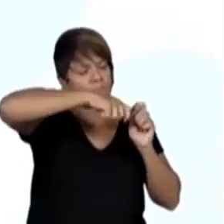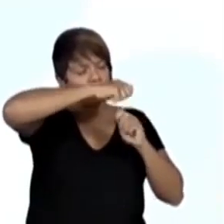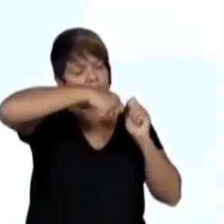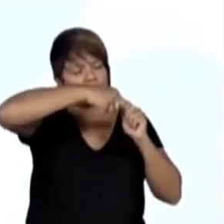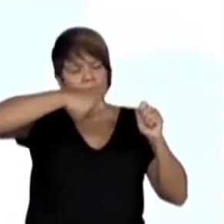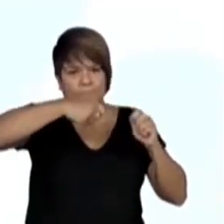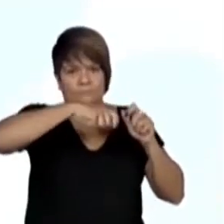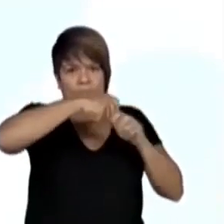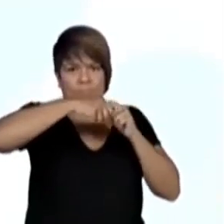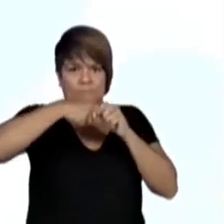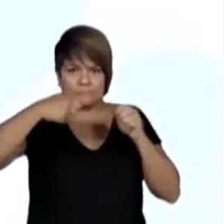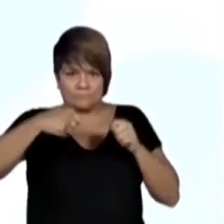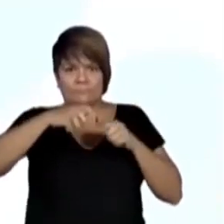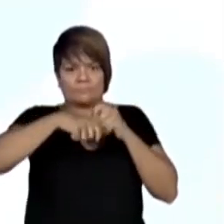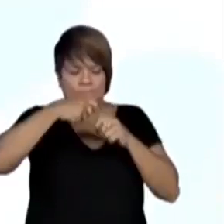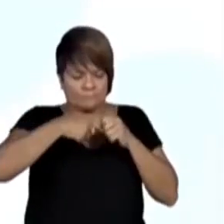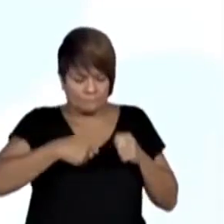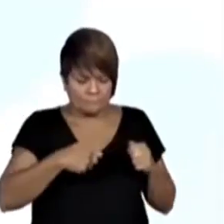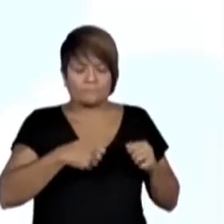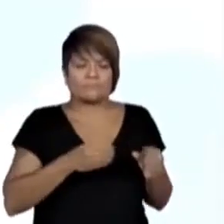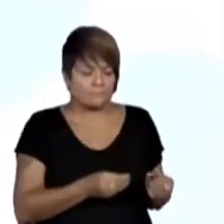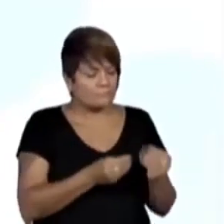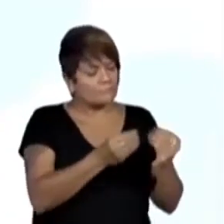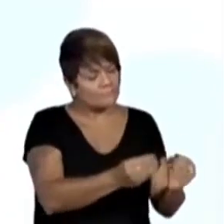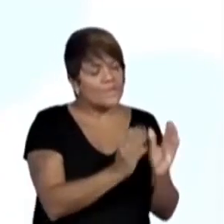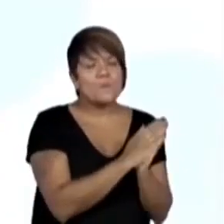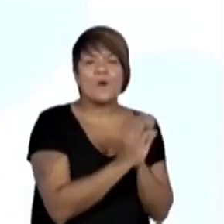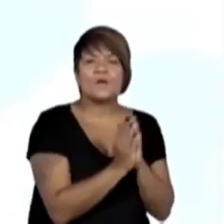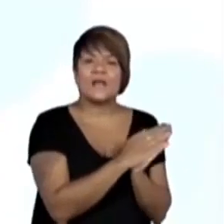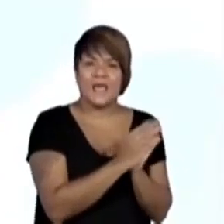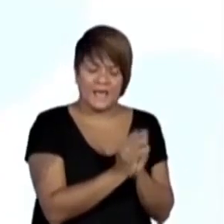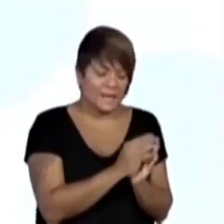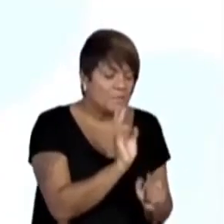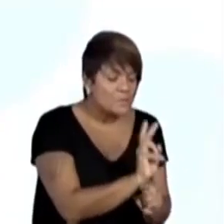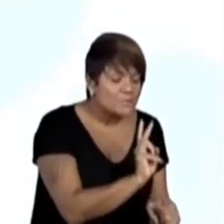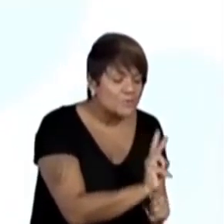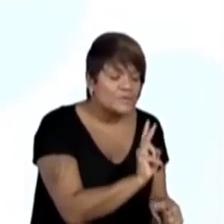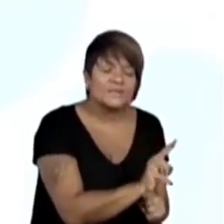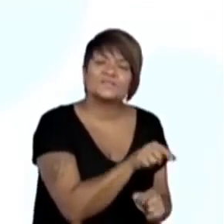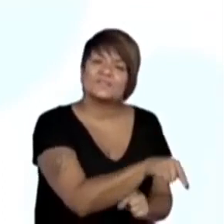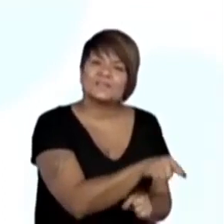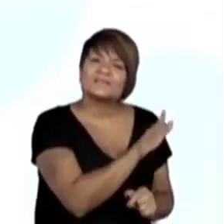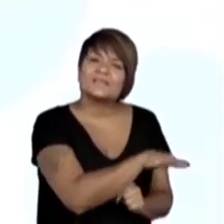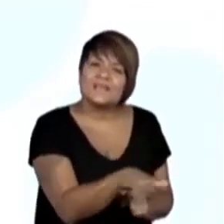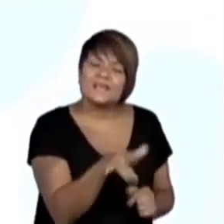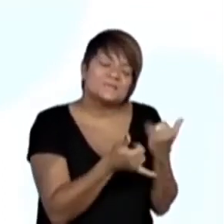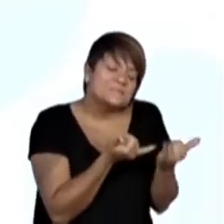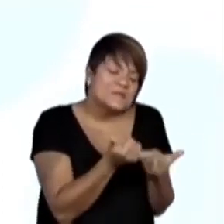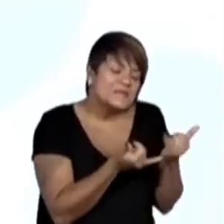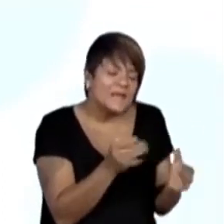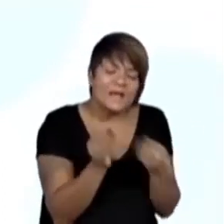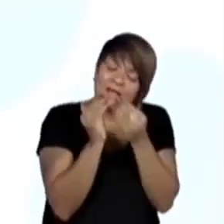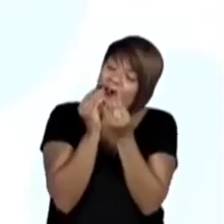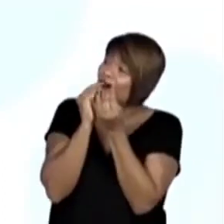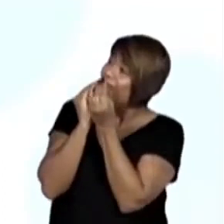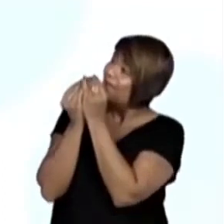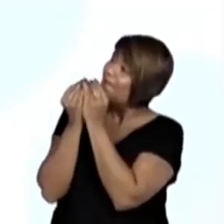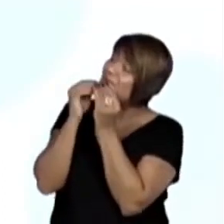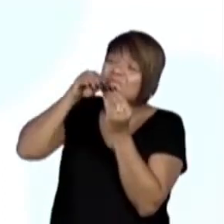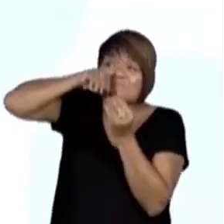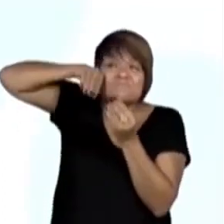tranças ou de nós, que serviam como amuleto de proteção para as crianças brincarem. Eram